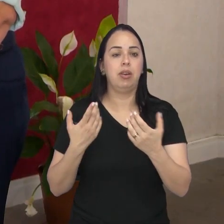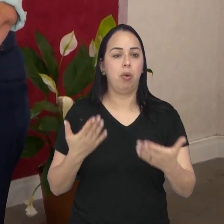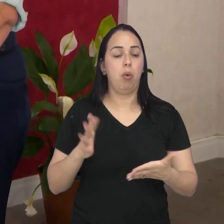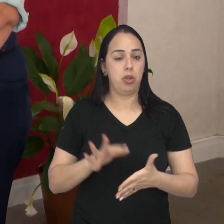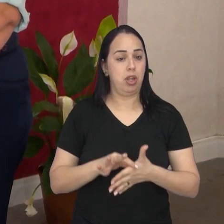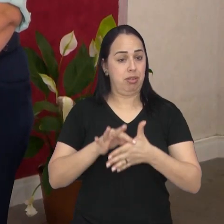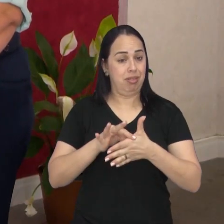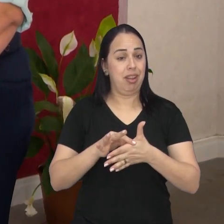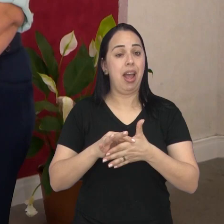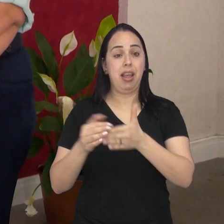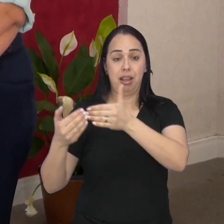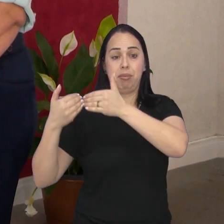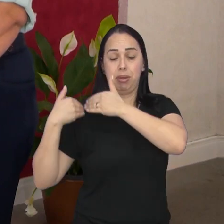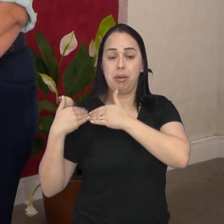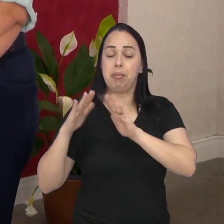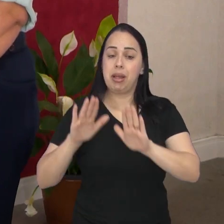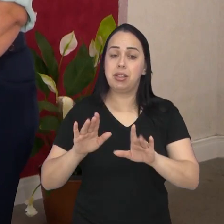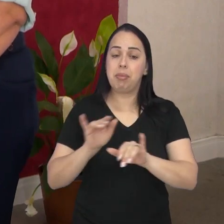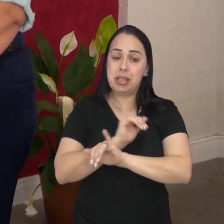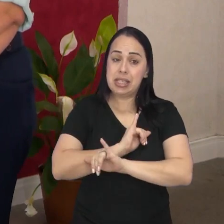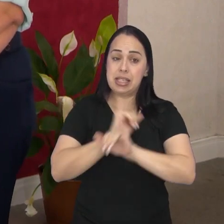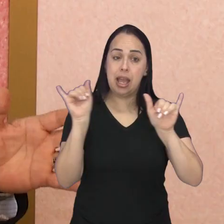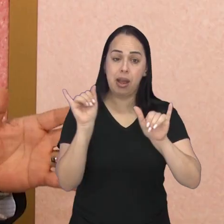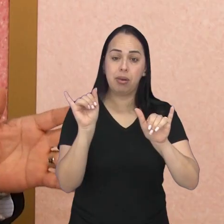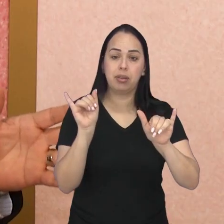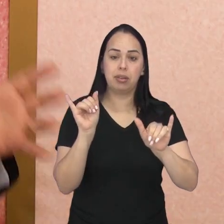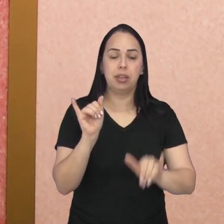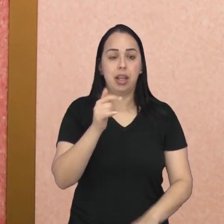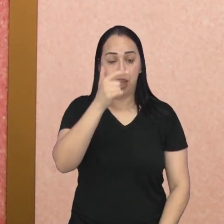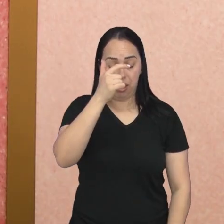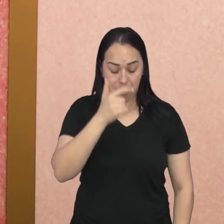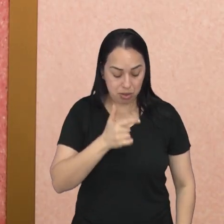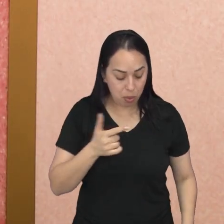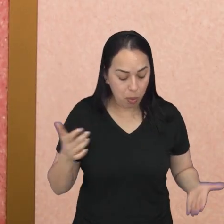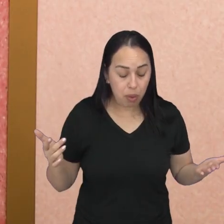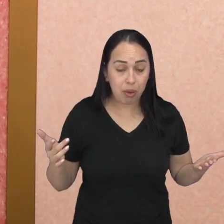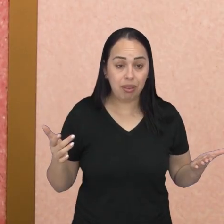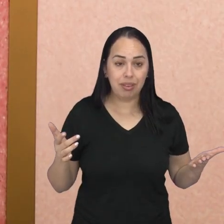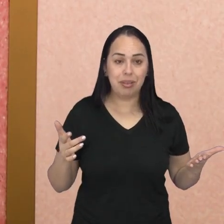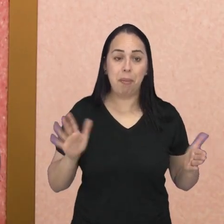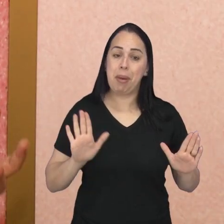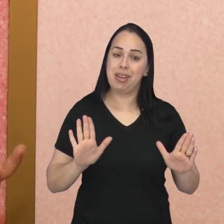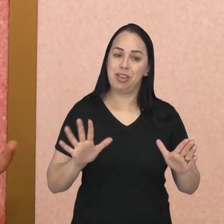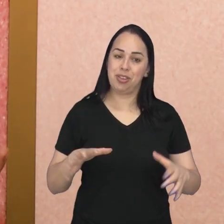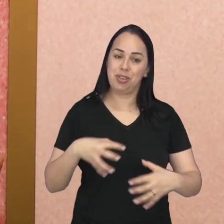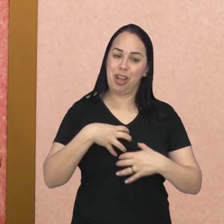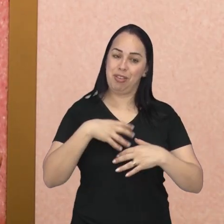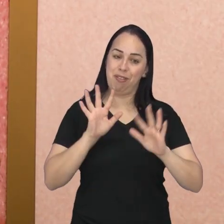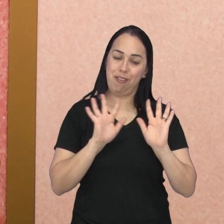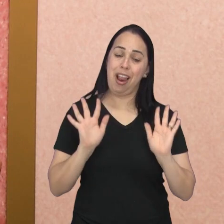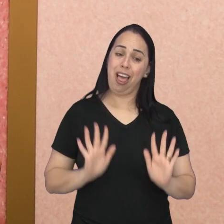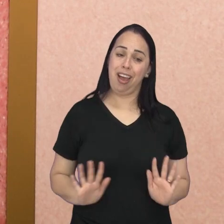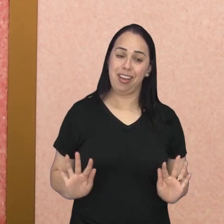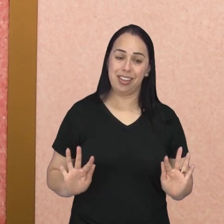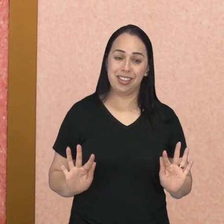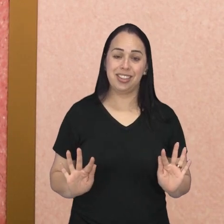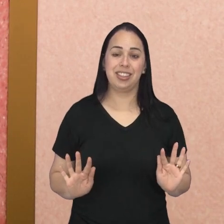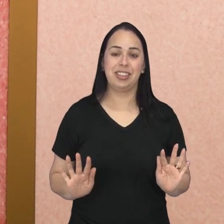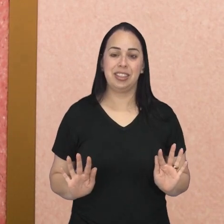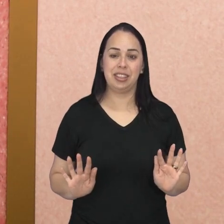ser um líder hoje. Também é bom dizer o seguinte, né? Eu sou tudo o que eu sou e eu sou feliz do jeito que eu sou,